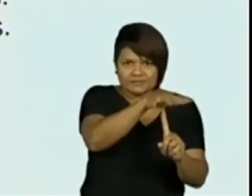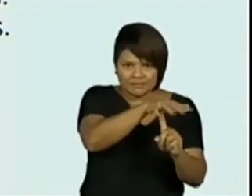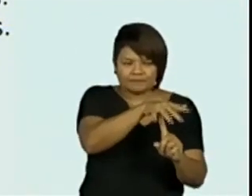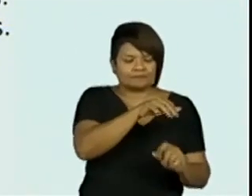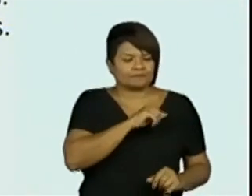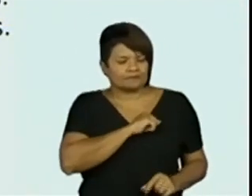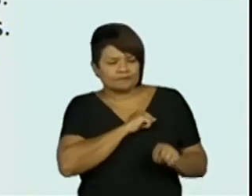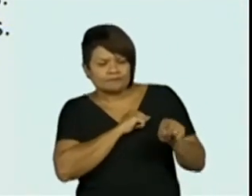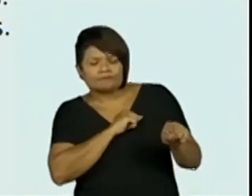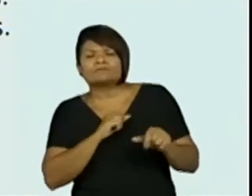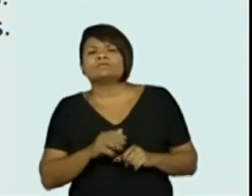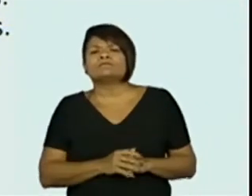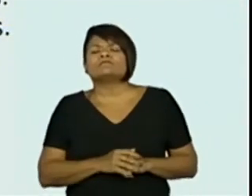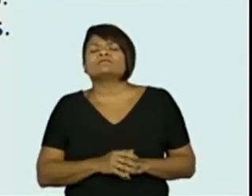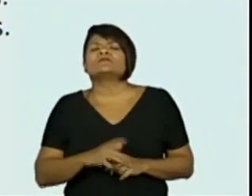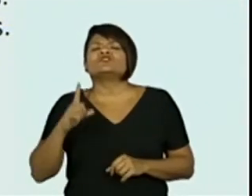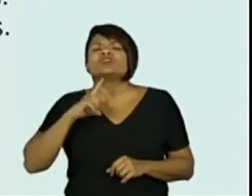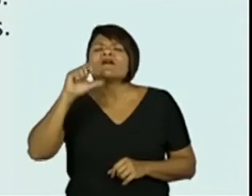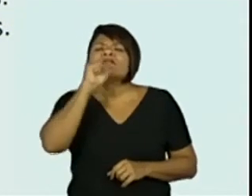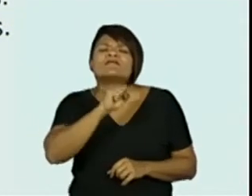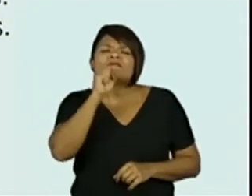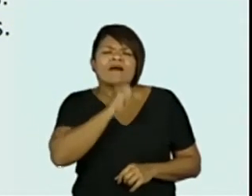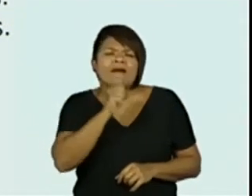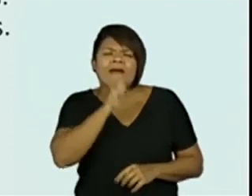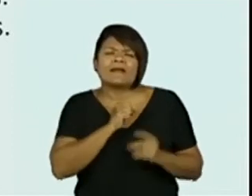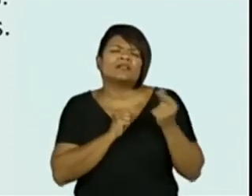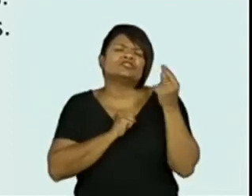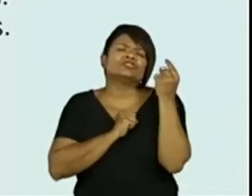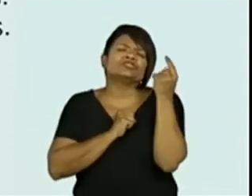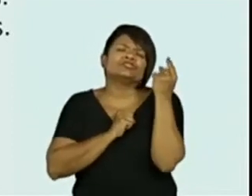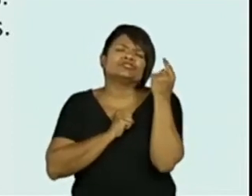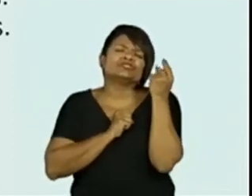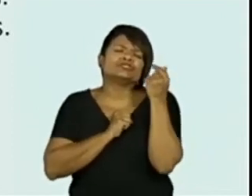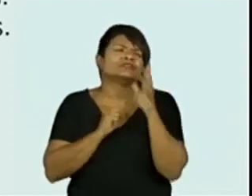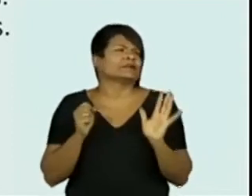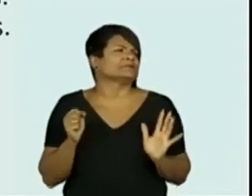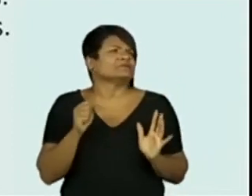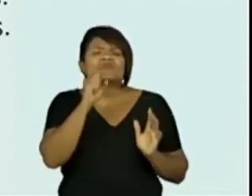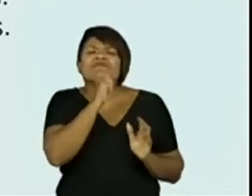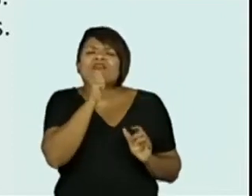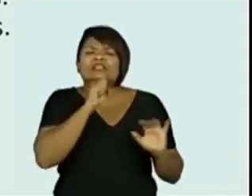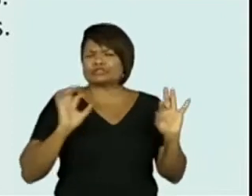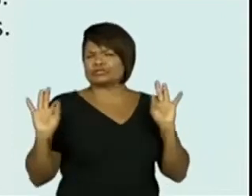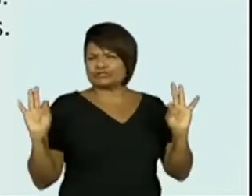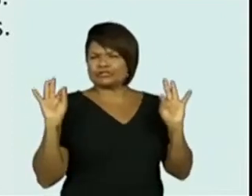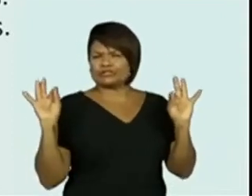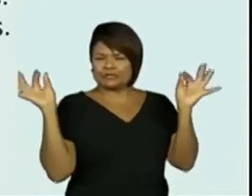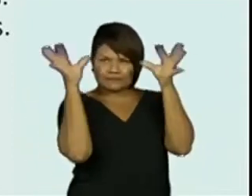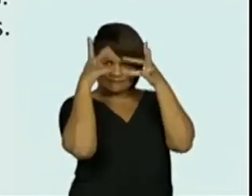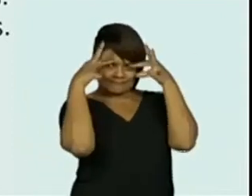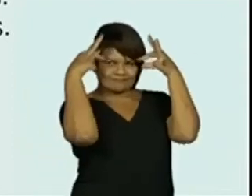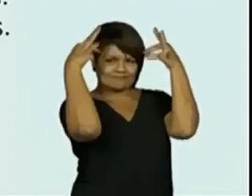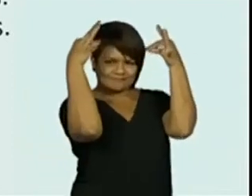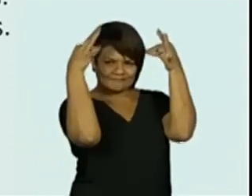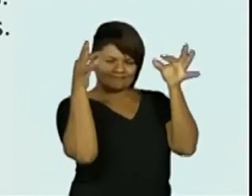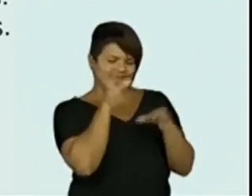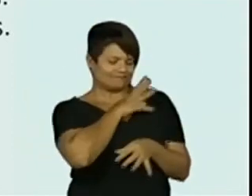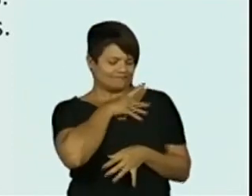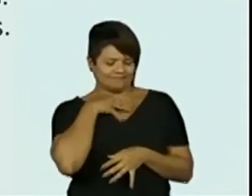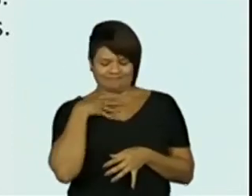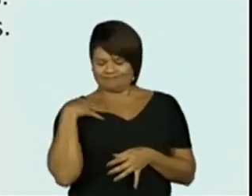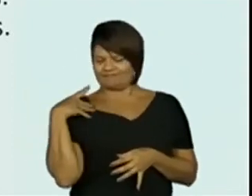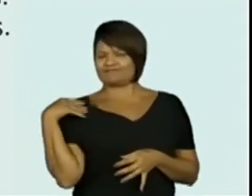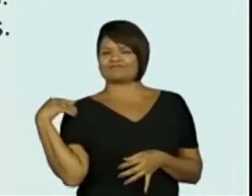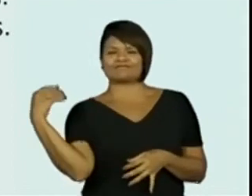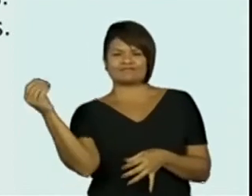conversa, uma velhinha meio à moda antiga, mas muito chique, de óculos, colar, pelerine e